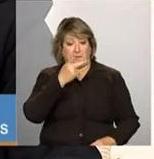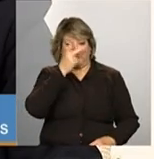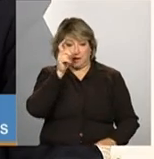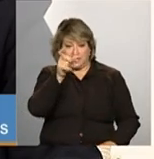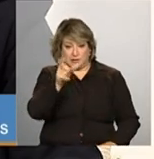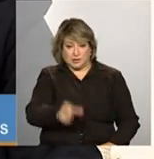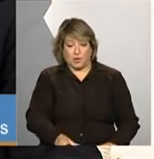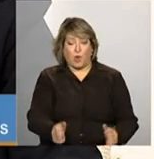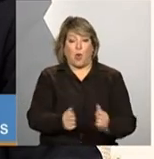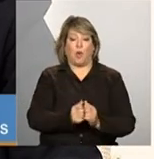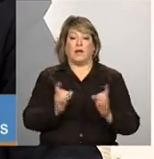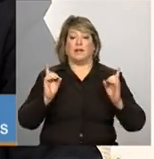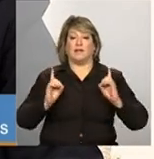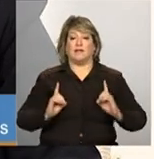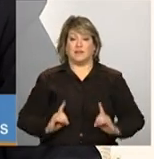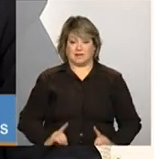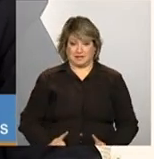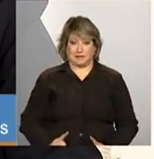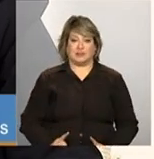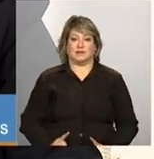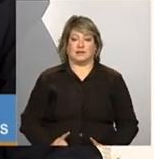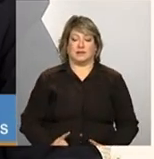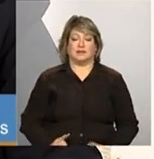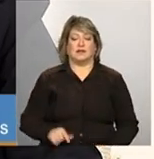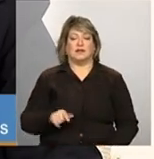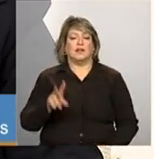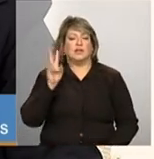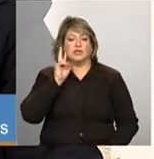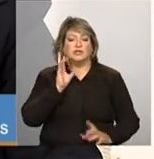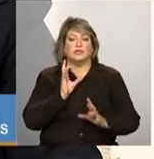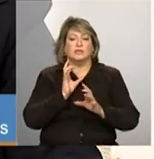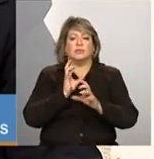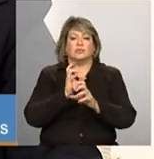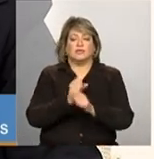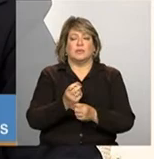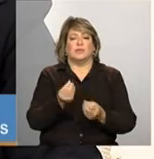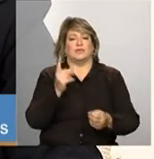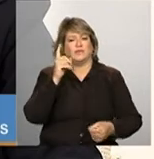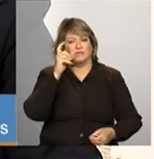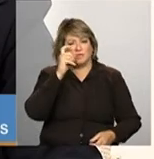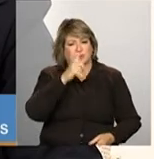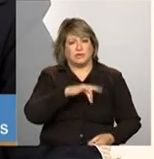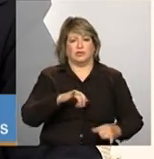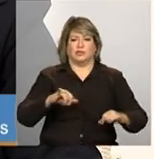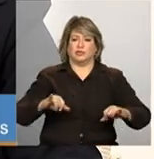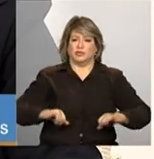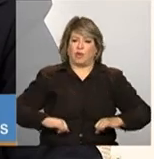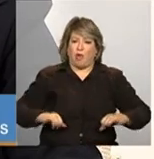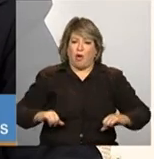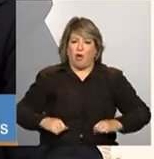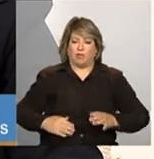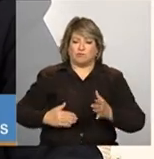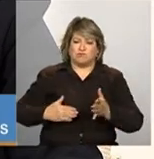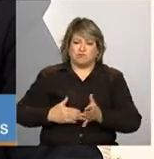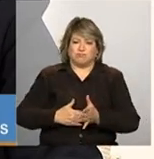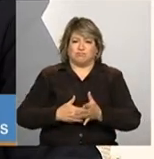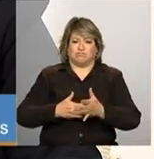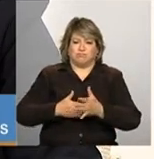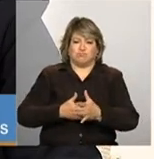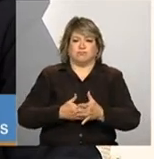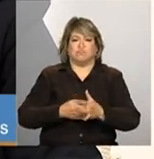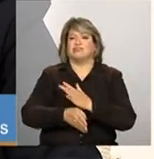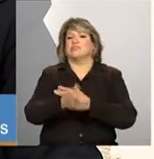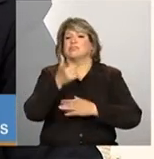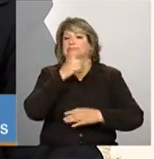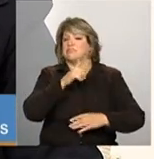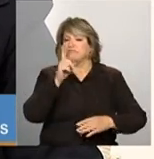deficiência que ao longo da sua história tiveram muita dificuldade, muitas barreiras encontradas para